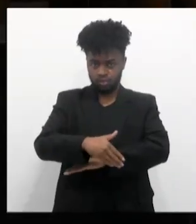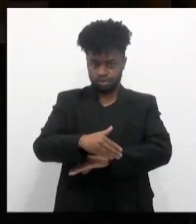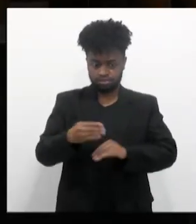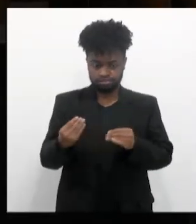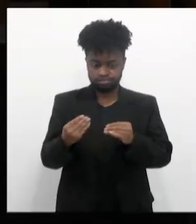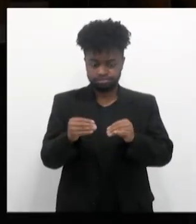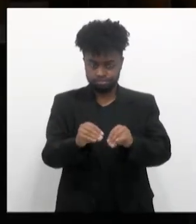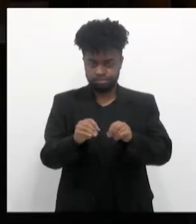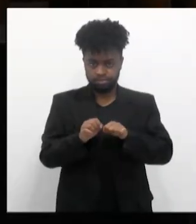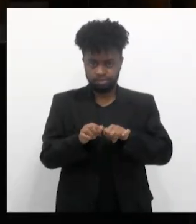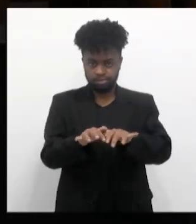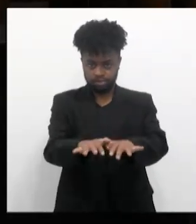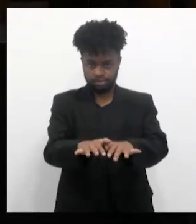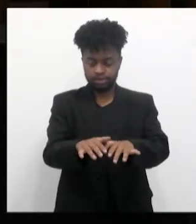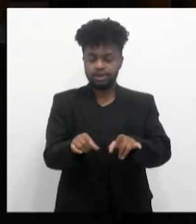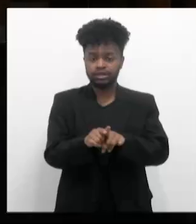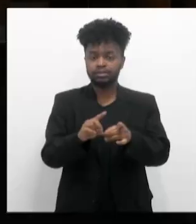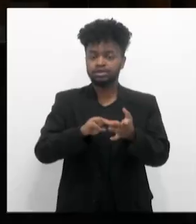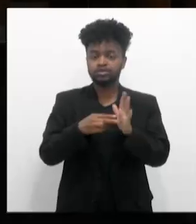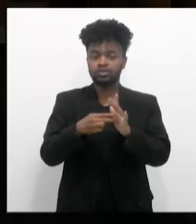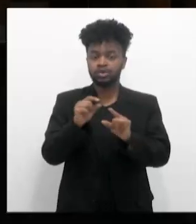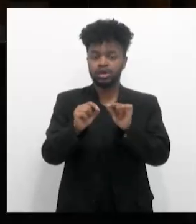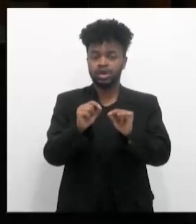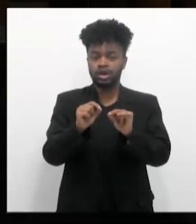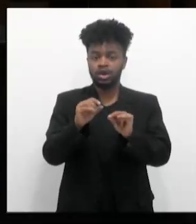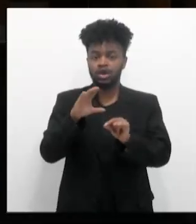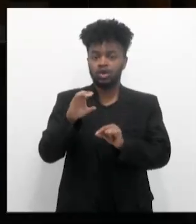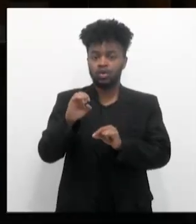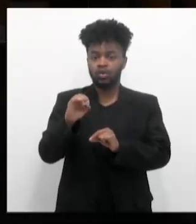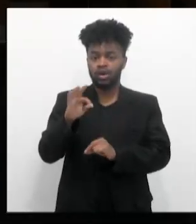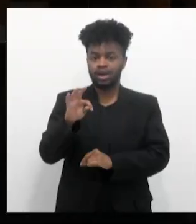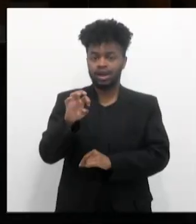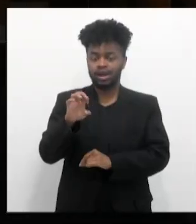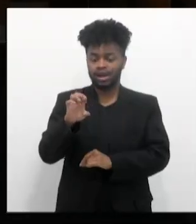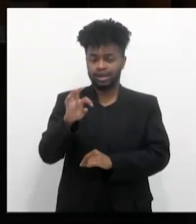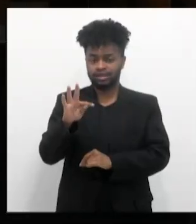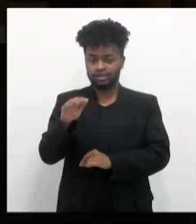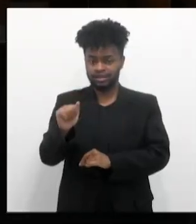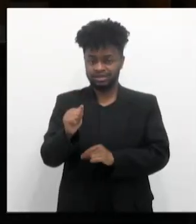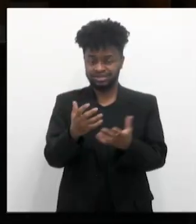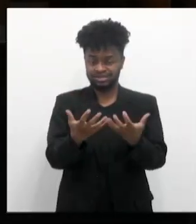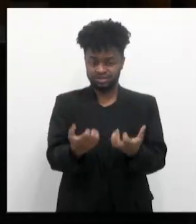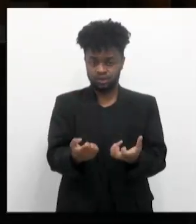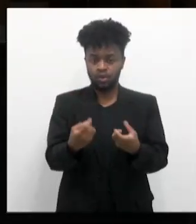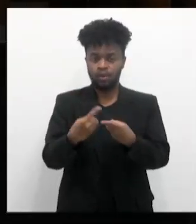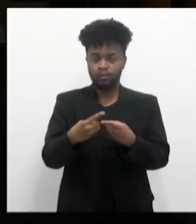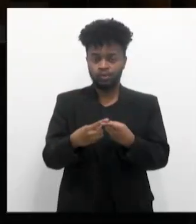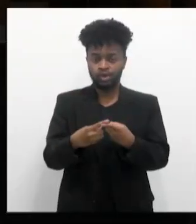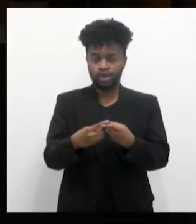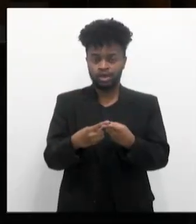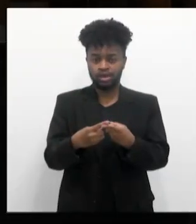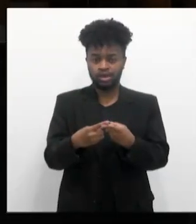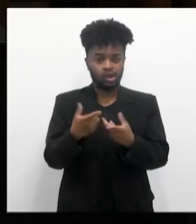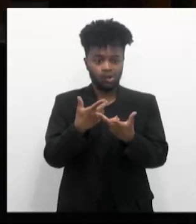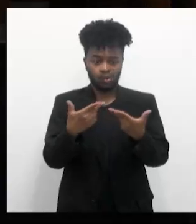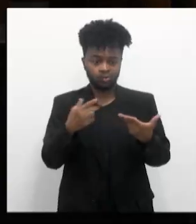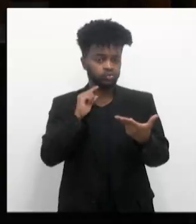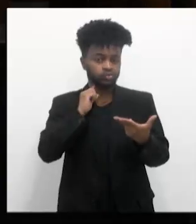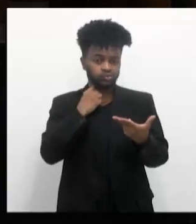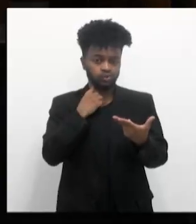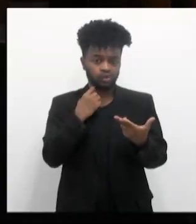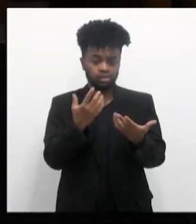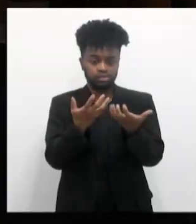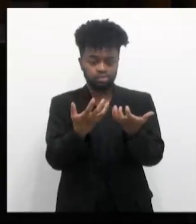Isso também é chamado de coleta de tempo seco, porque os dejetos ficam no fundo da galeria e aí, quando vem